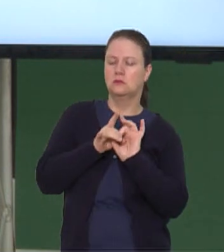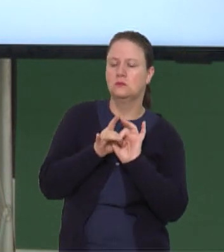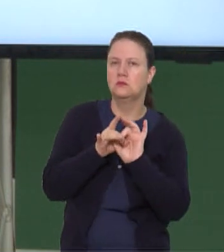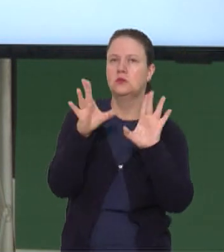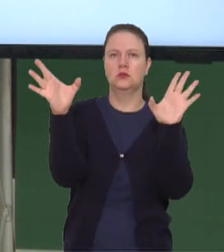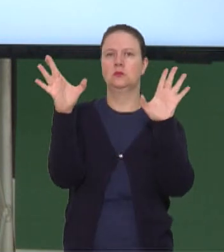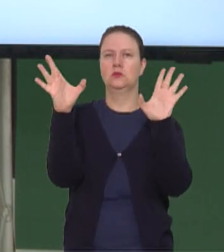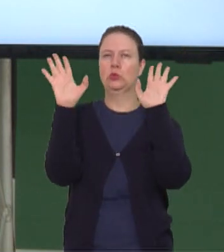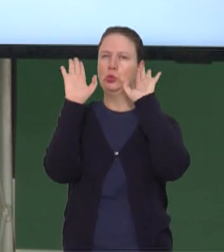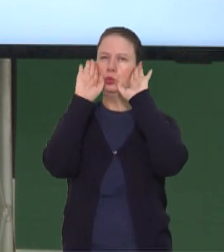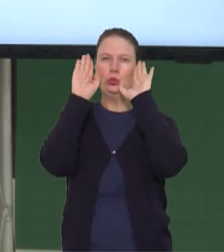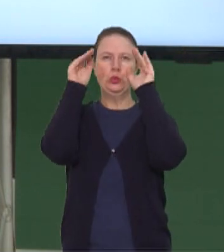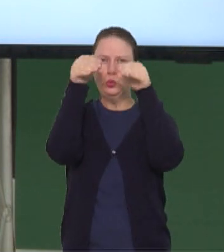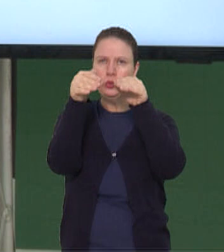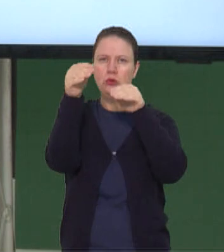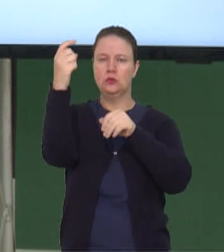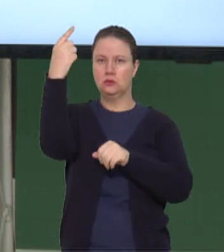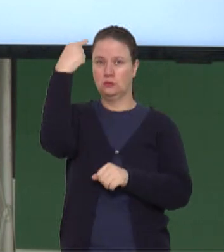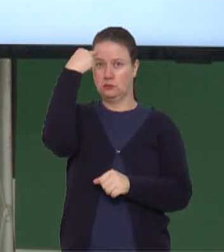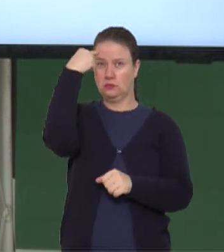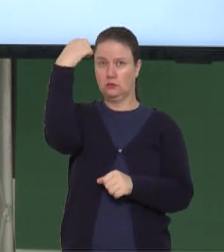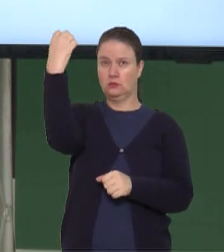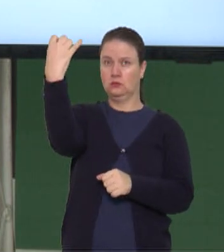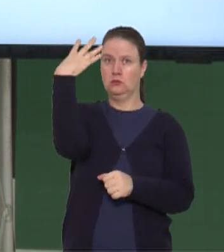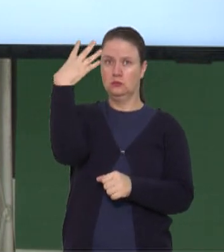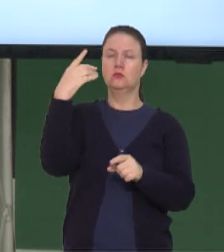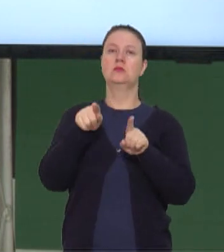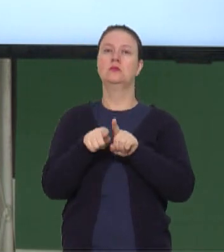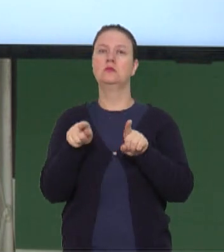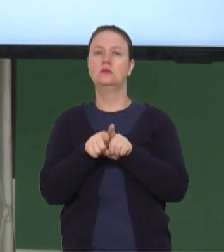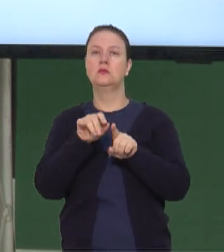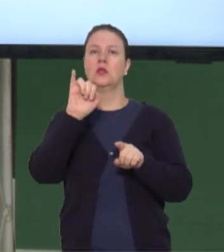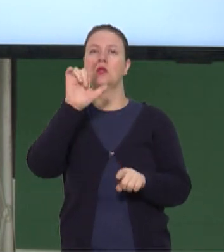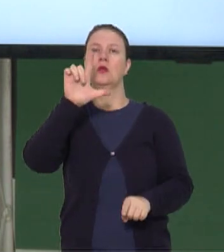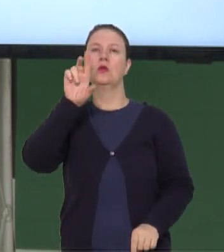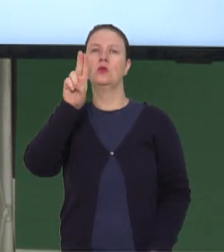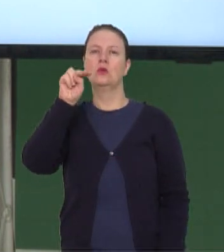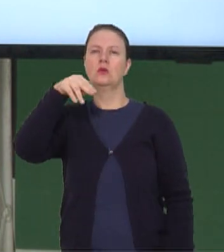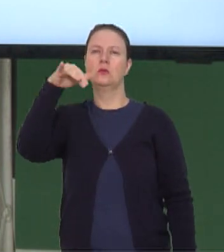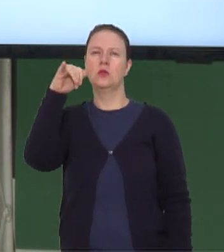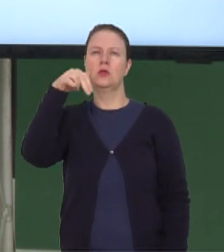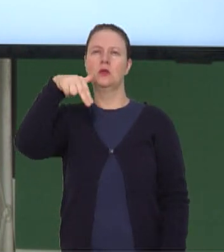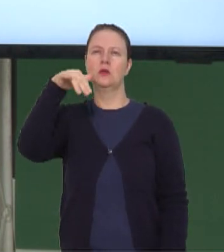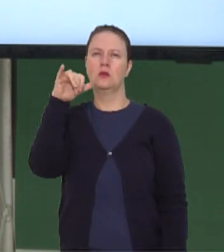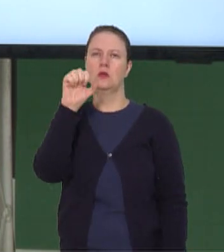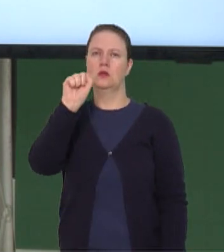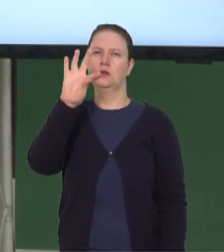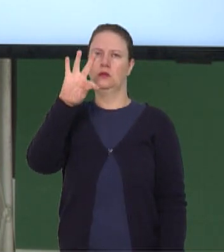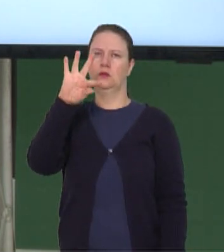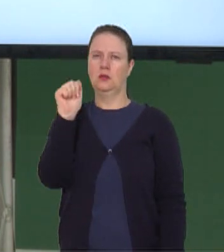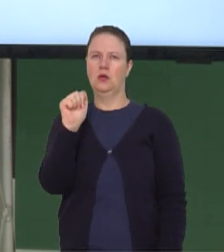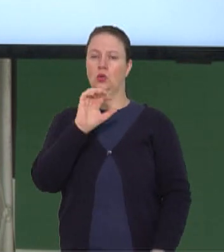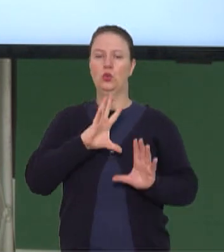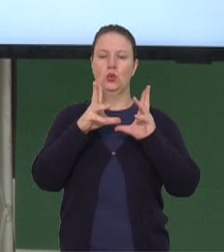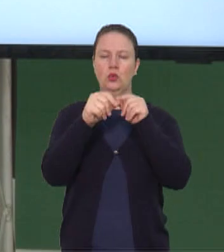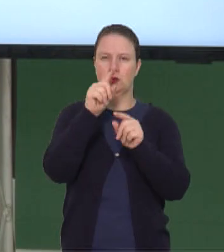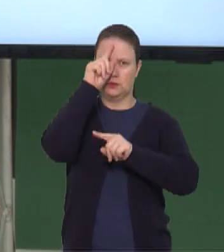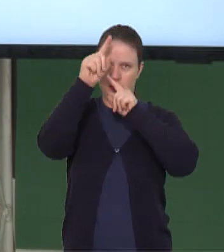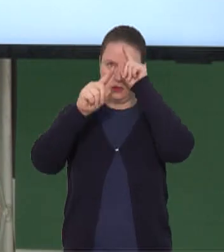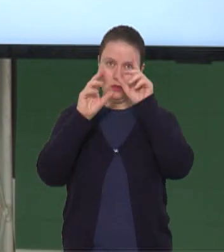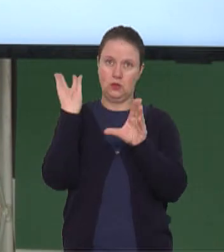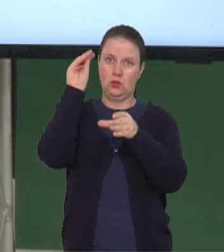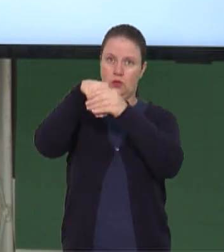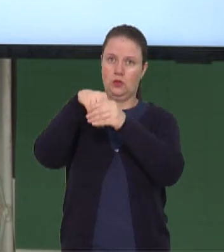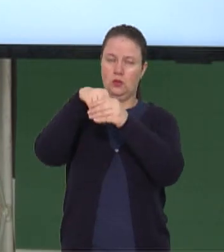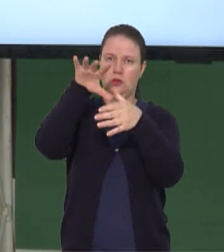é o grande pressuposto iluminista que vai influenciar diretamente todos os ideários de independência que a gente tem dentro da